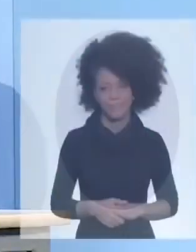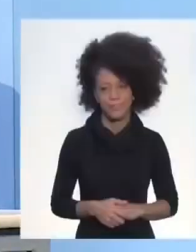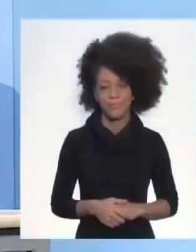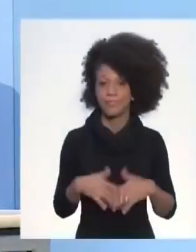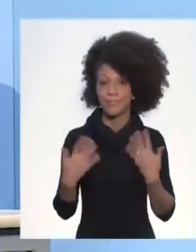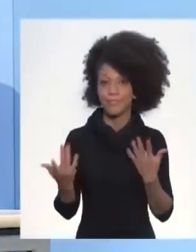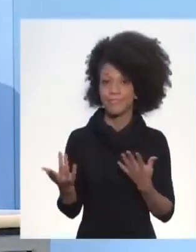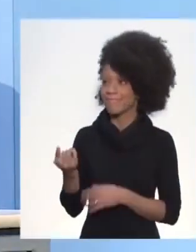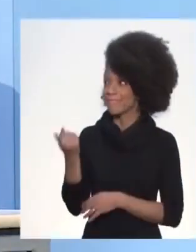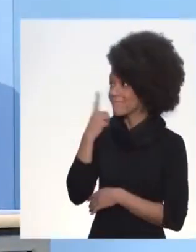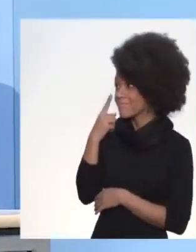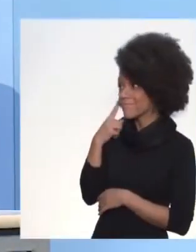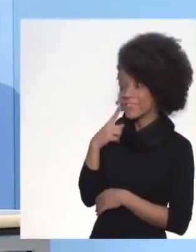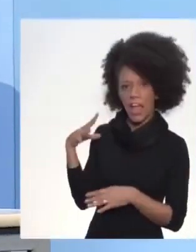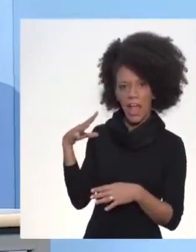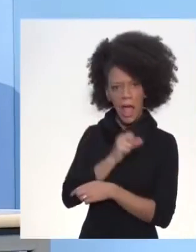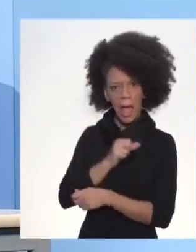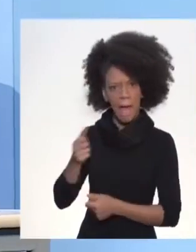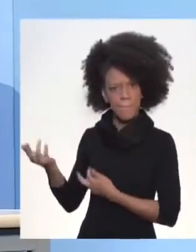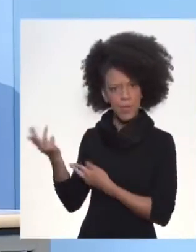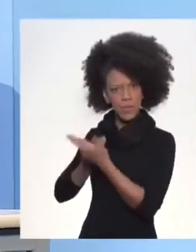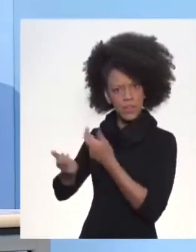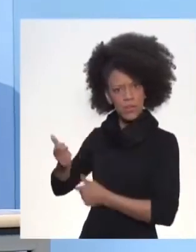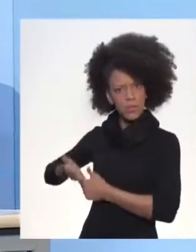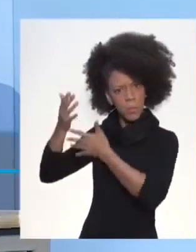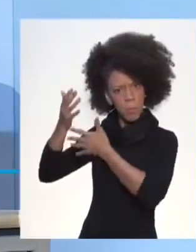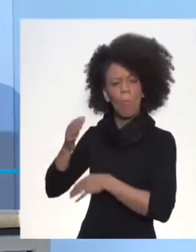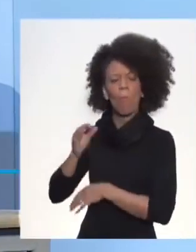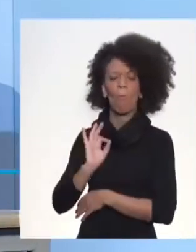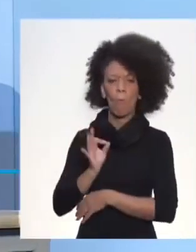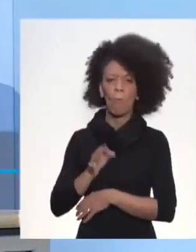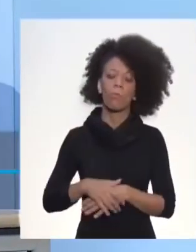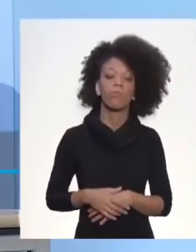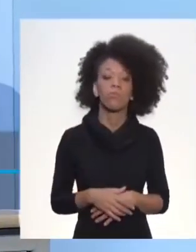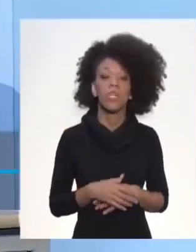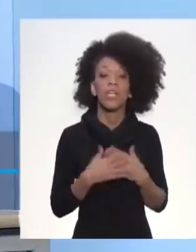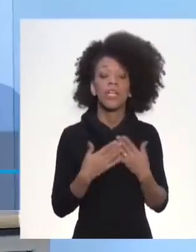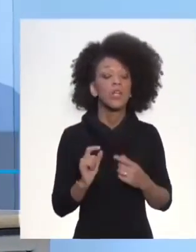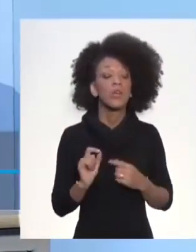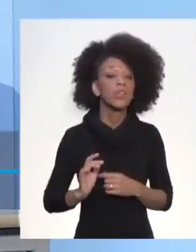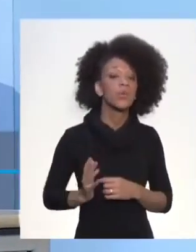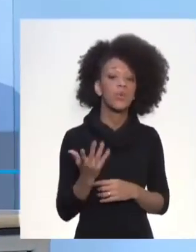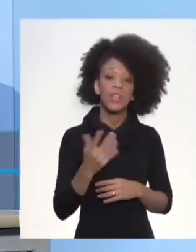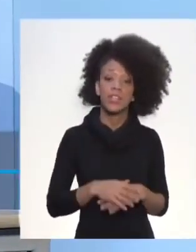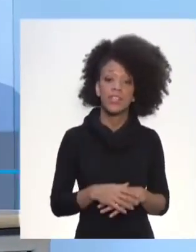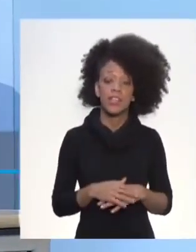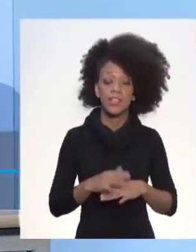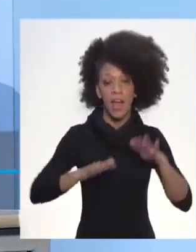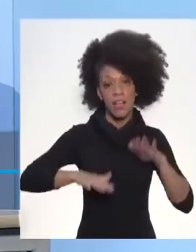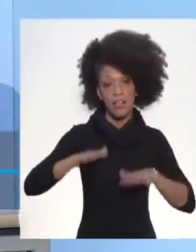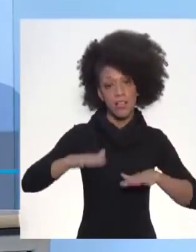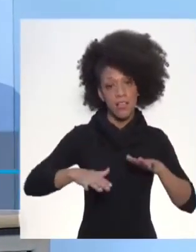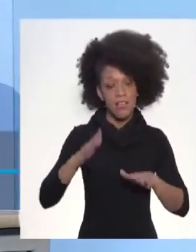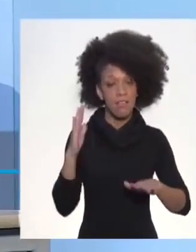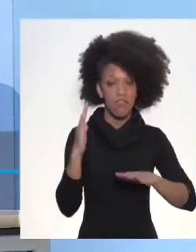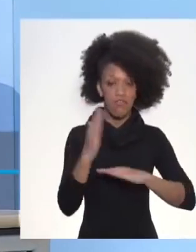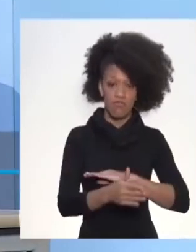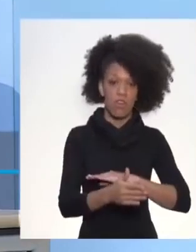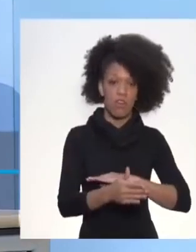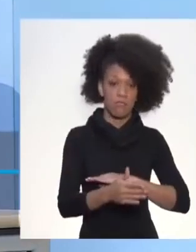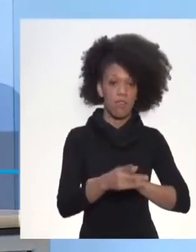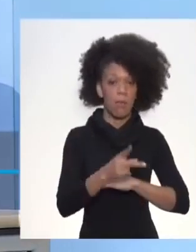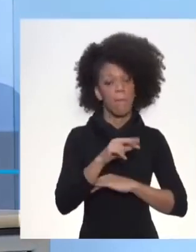Olha aí, Osmar, o pessoal tá rápido no gatilho, responderam rapidinho, que quando isso acontece, as grandezas são